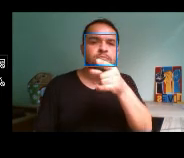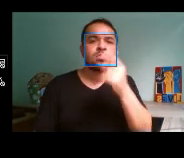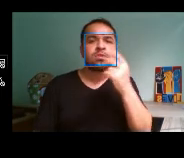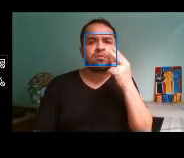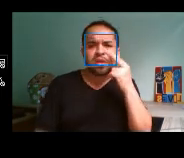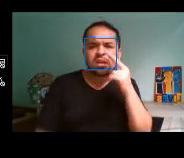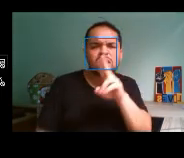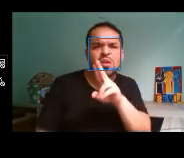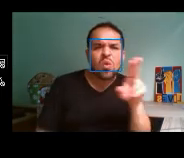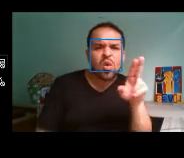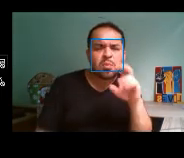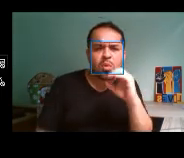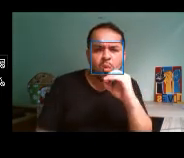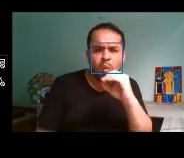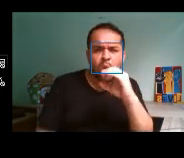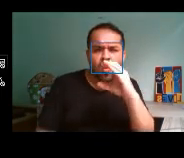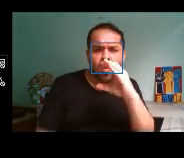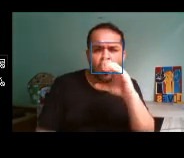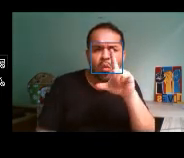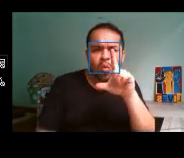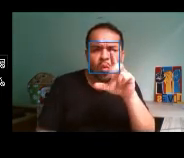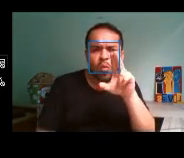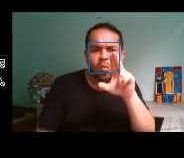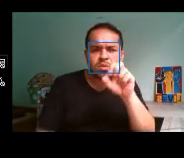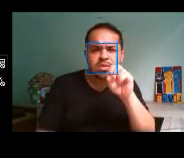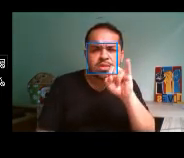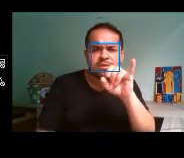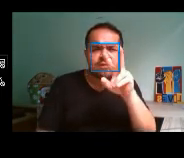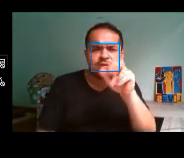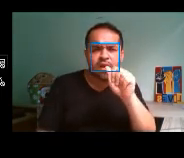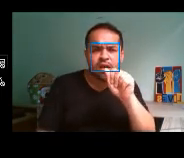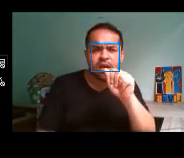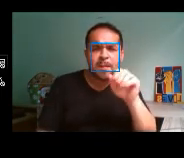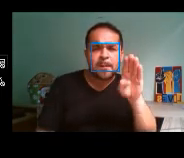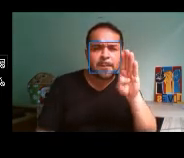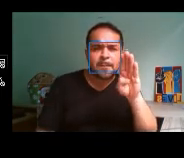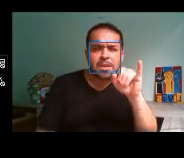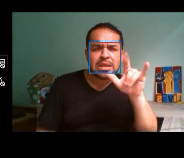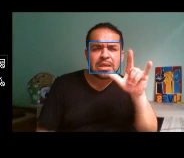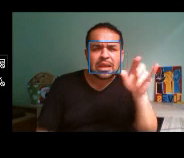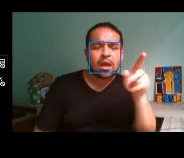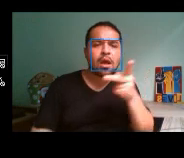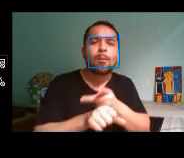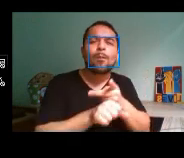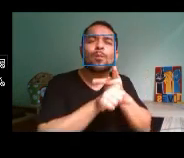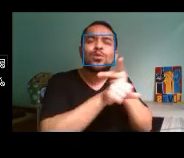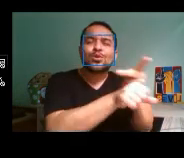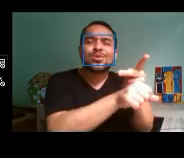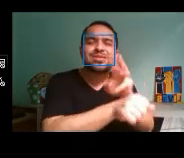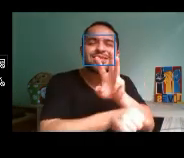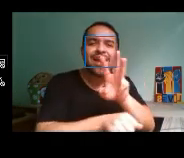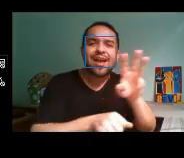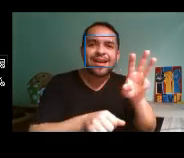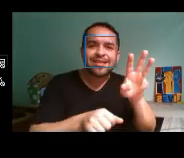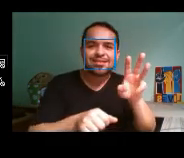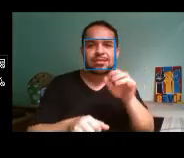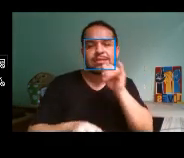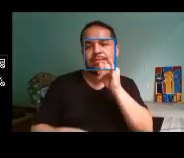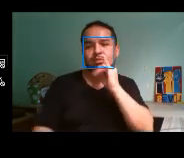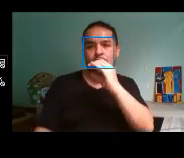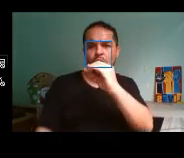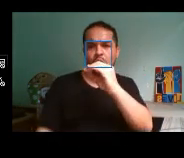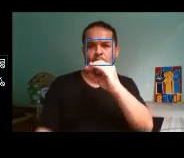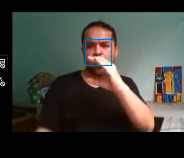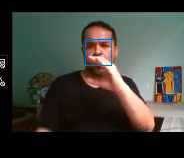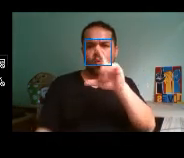último, bem fácil, a gente vai relembrar a produção da língua portuguesa pelo nome. Agora a gente vai fazer o inverso.